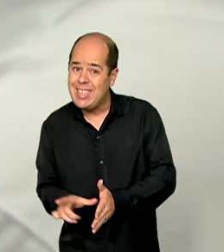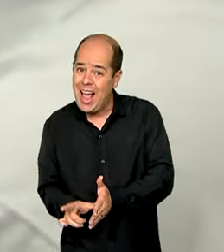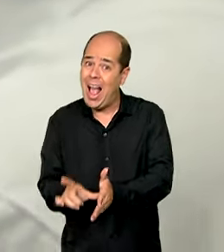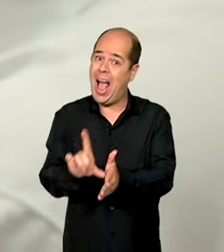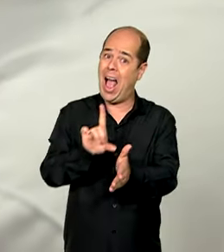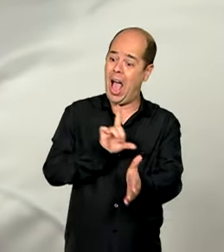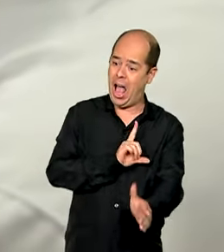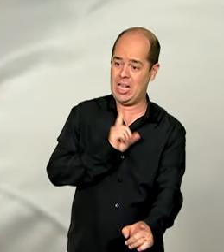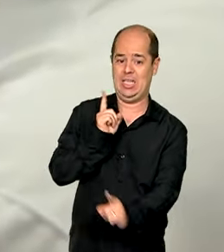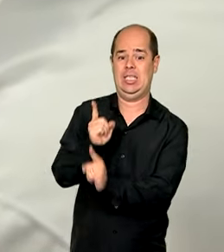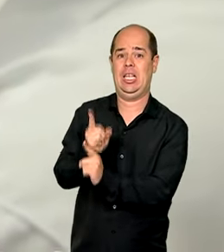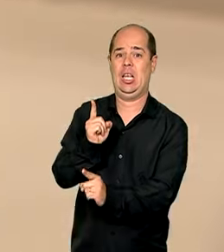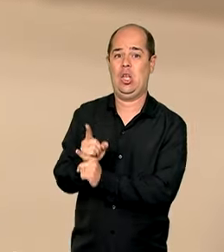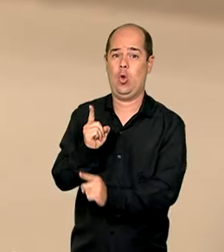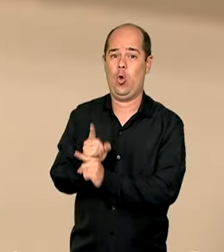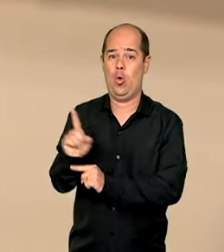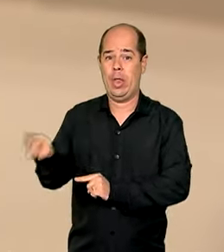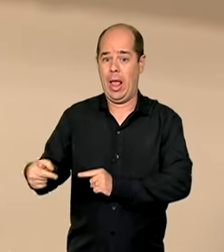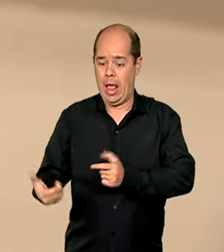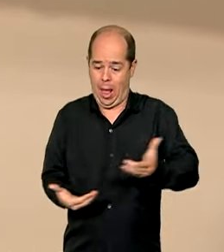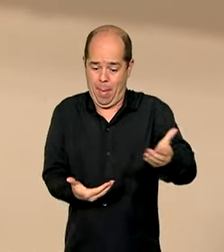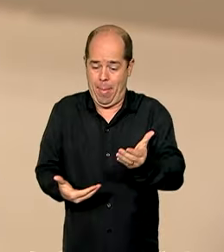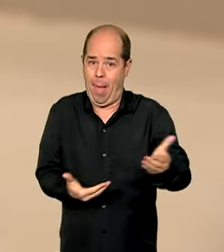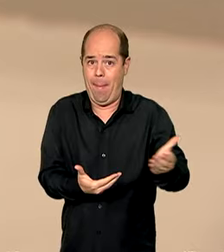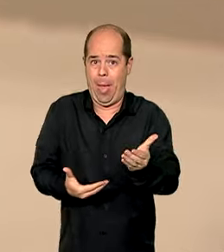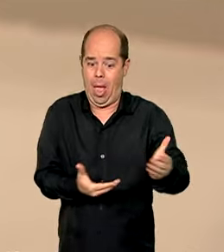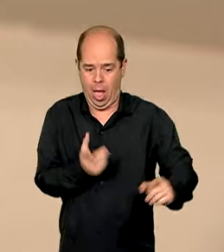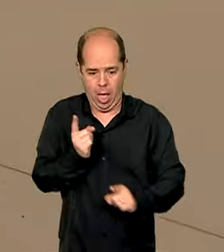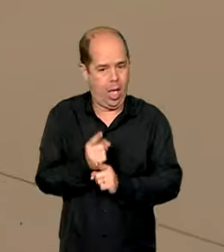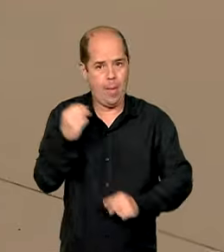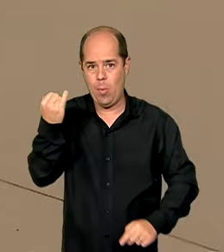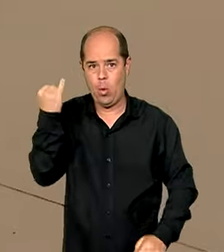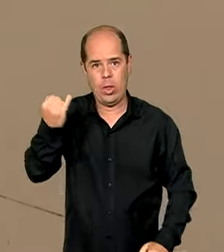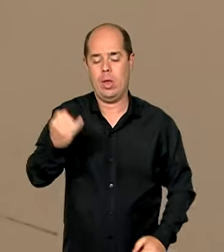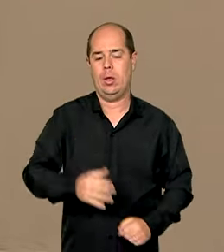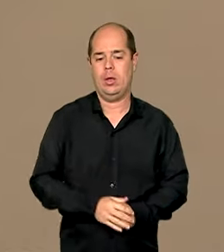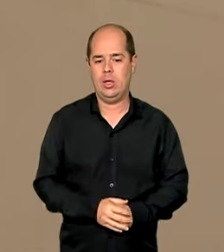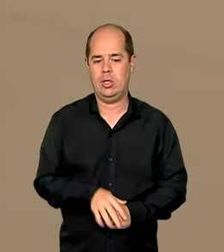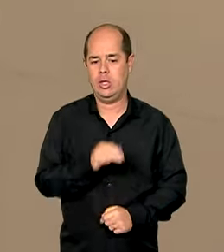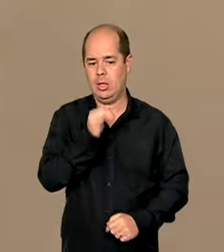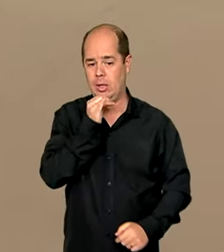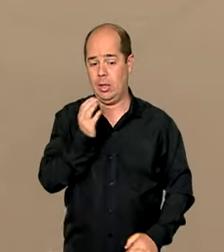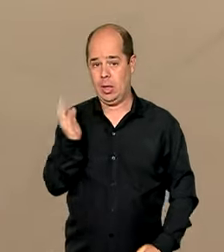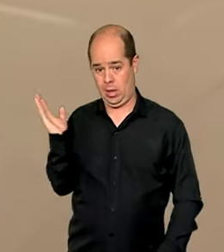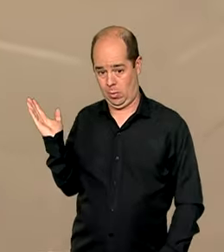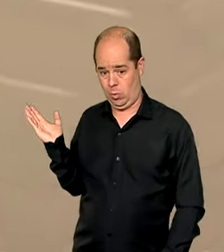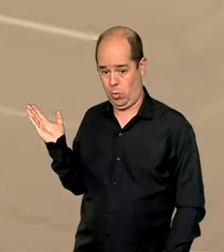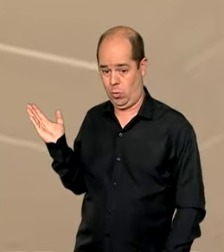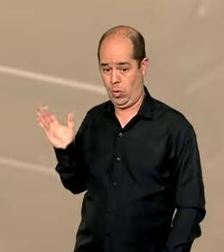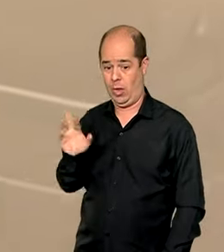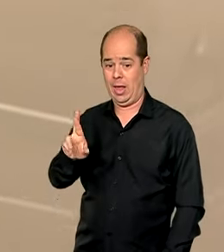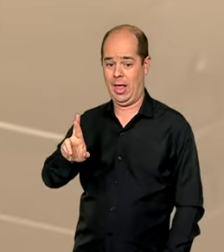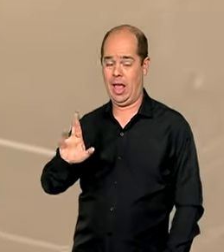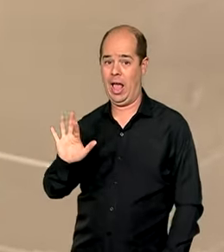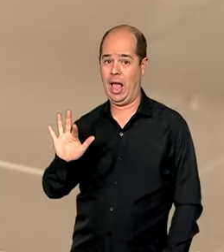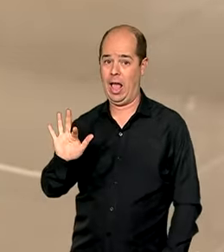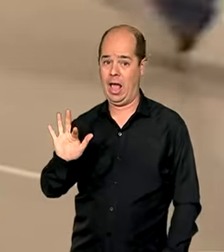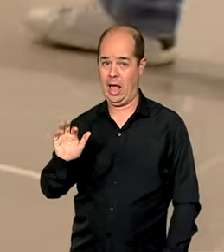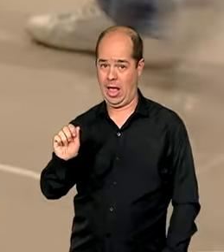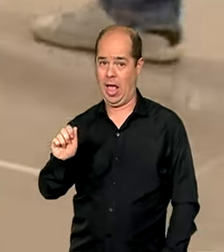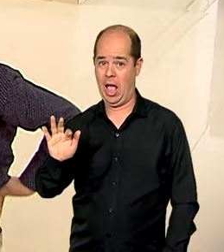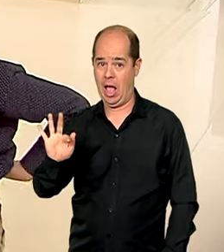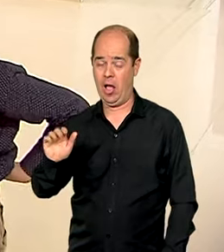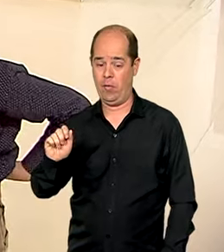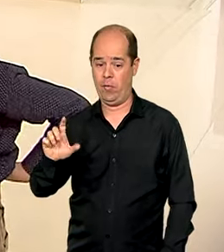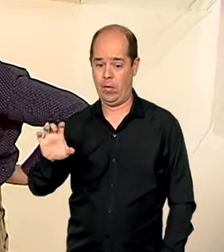ainda na triagem neonatal. O pequeno Rafael, de 5 anos, é portador da falciforme detectada durante o teste do